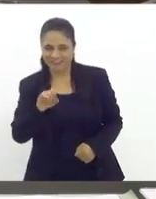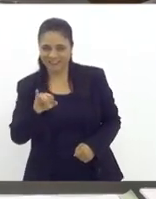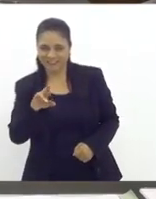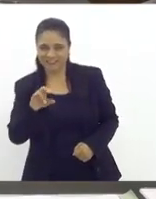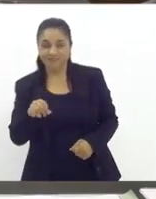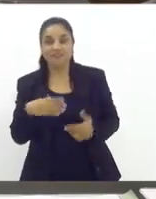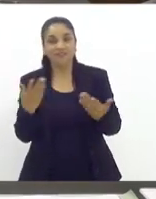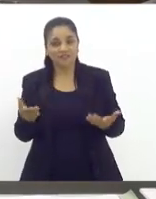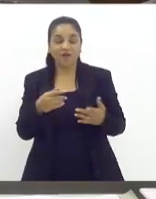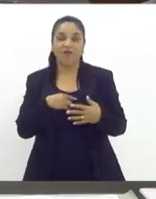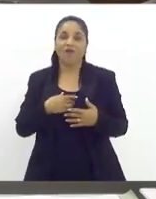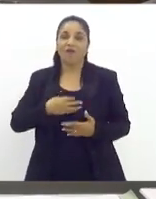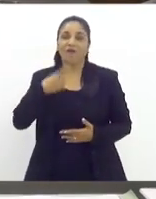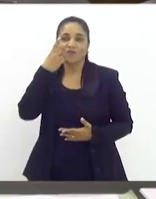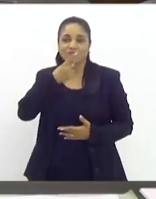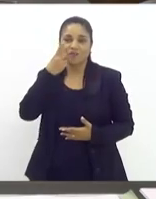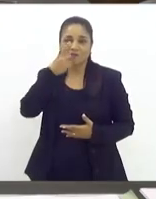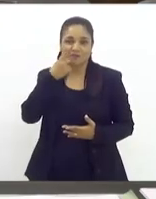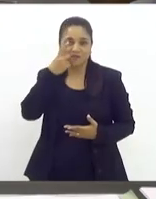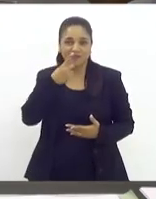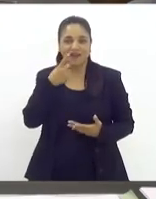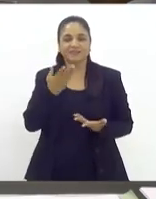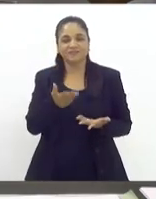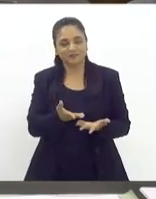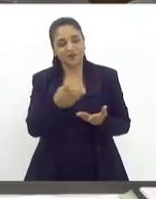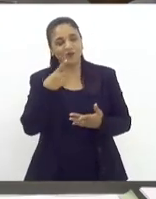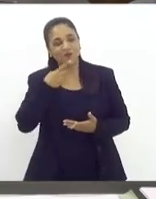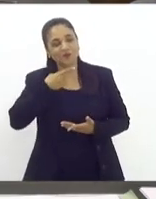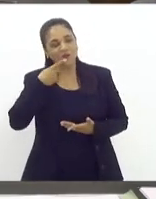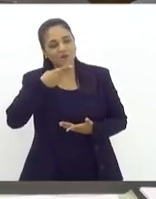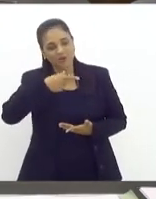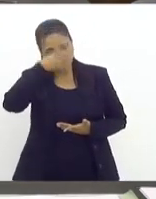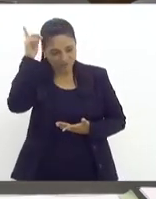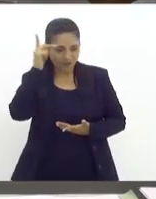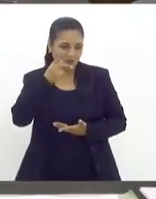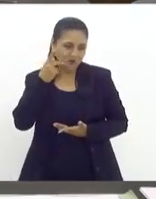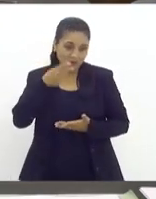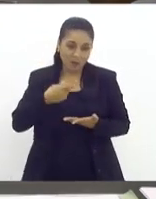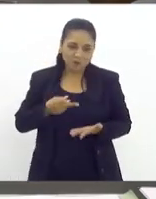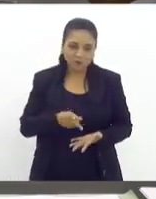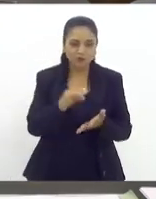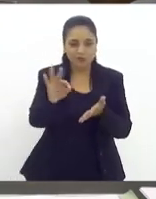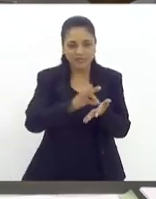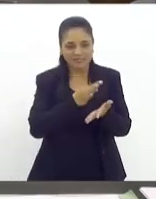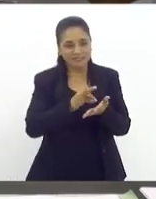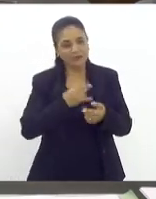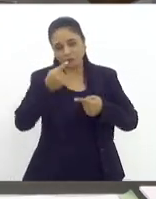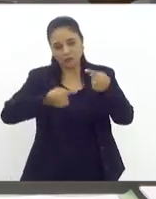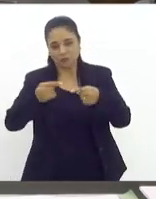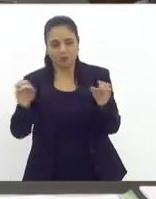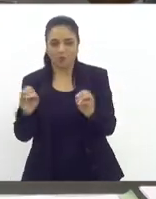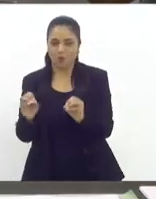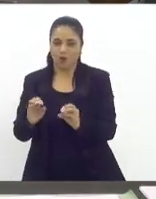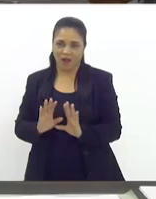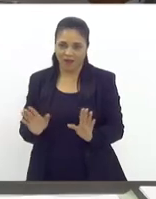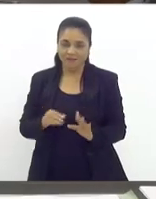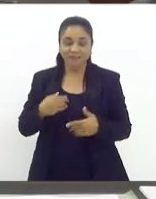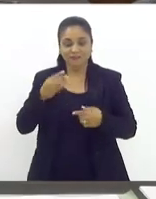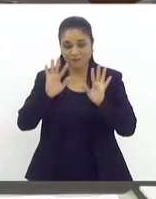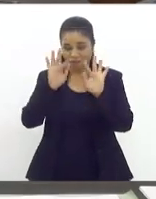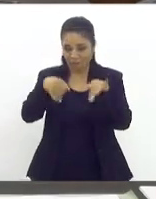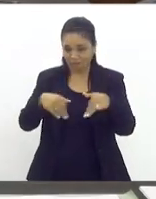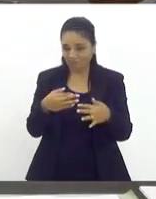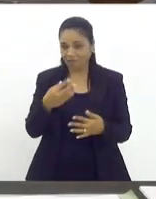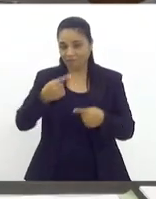como sou amigo do deputado Fred, acelerei o barco para o deputado Luiz Paulo continuar assinando e não discutir a matéria. À disposição. Encerrada a discussão, seus que